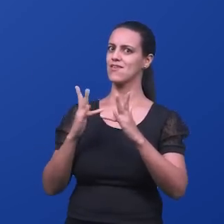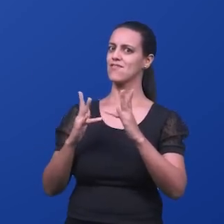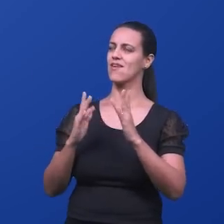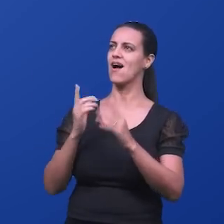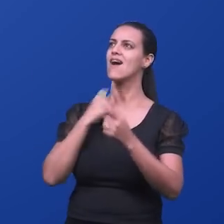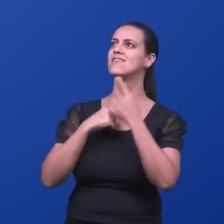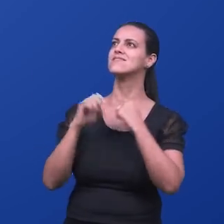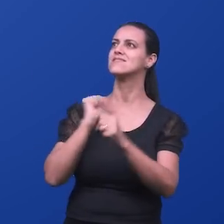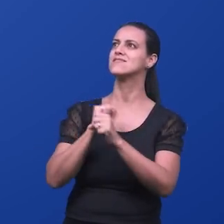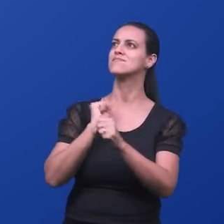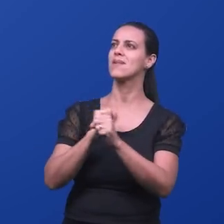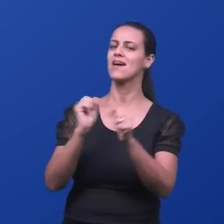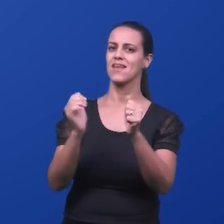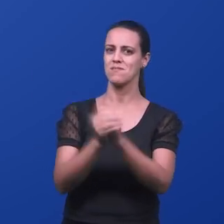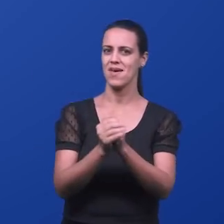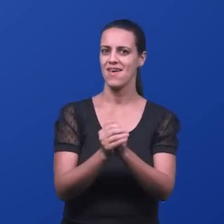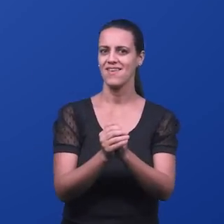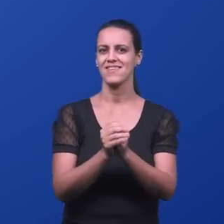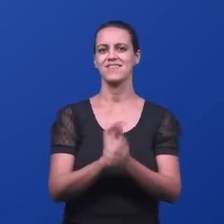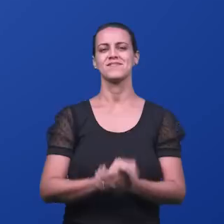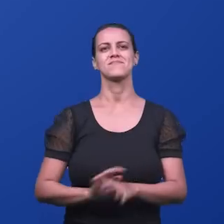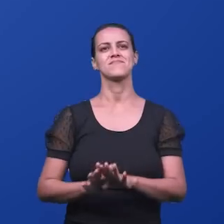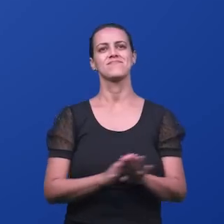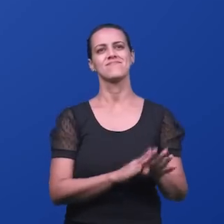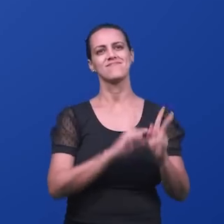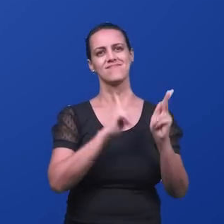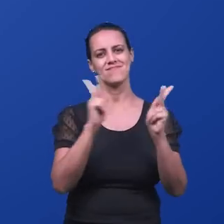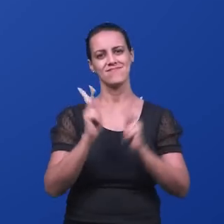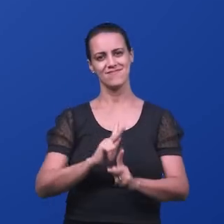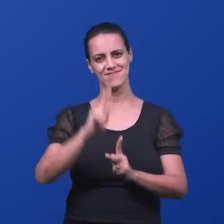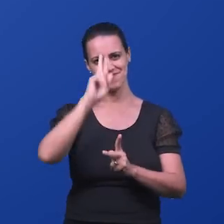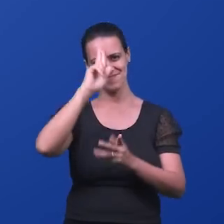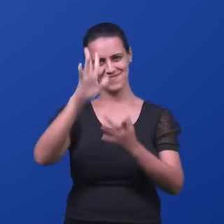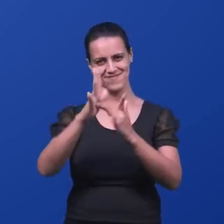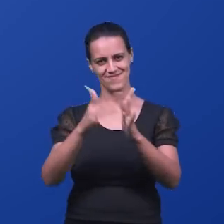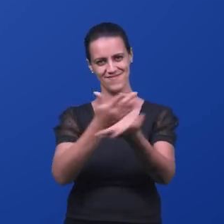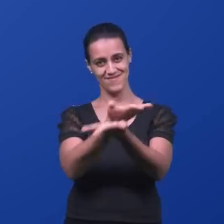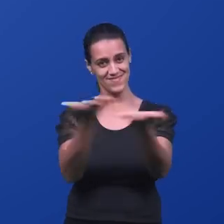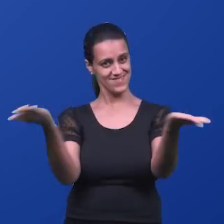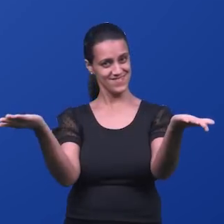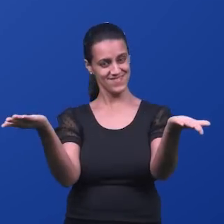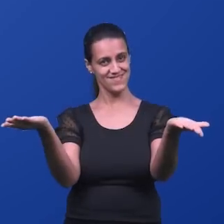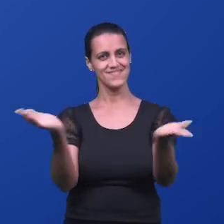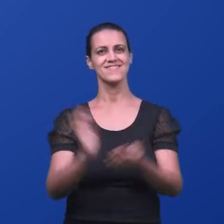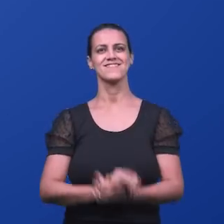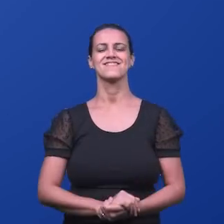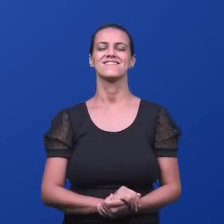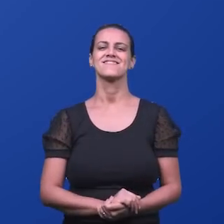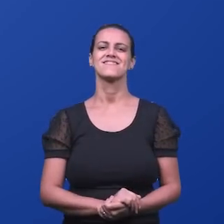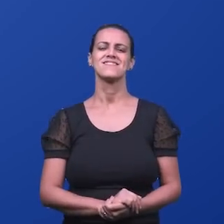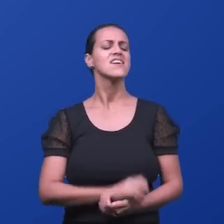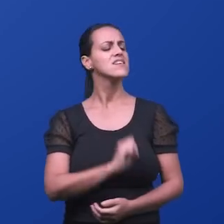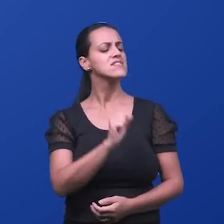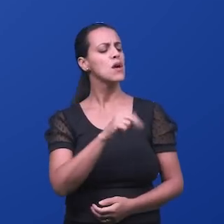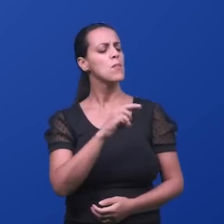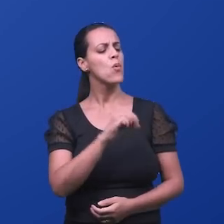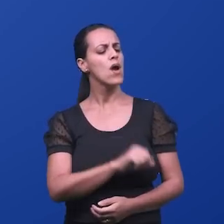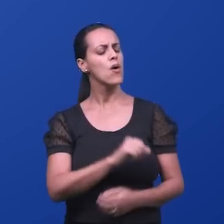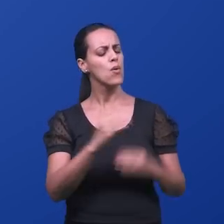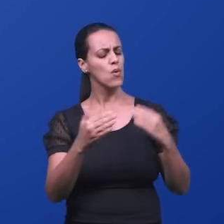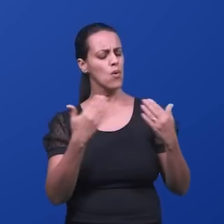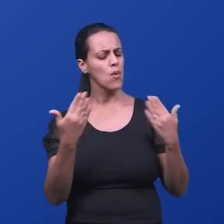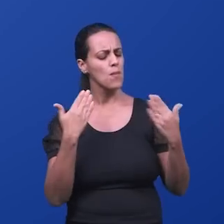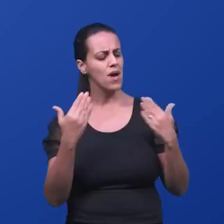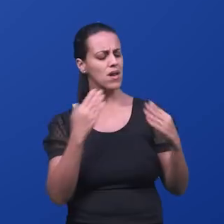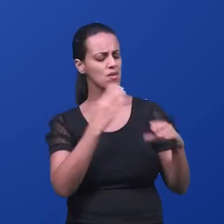seu amado. Amém. A paz do Senhor Jesus, irmãos. A paz do Senhor Jesus a todos. Samuel, comparando Cantares